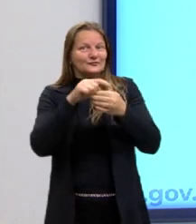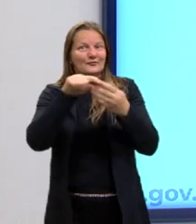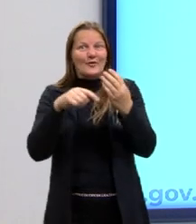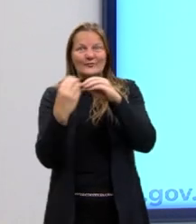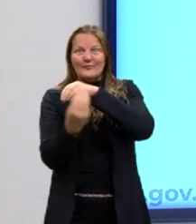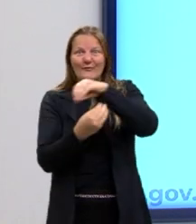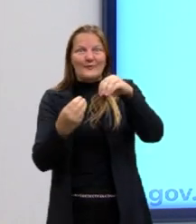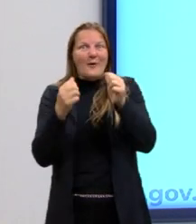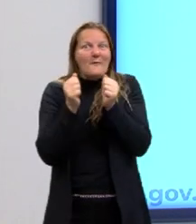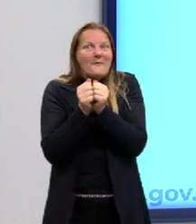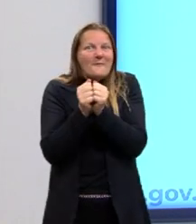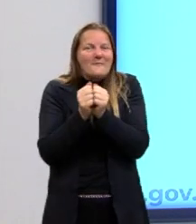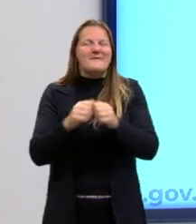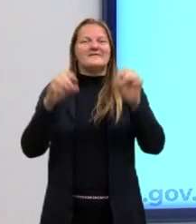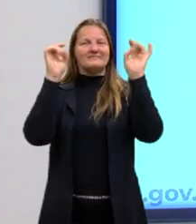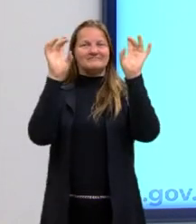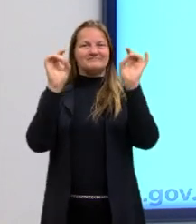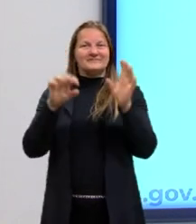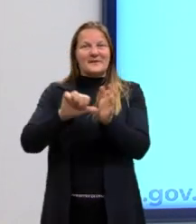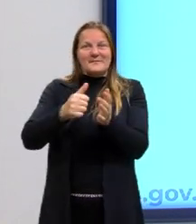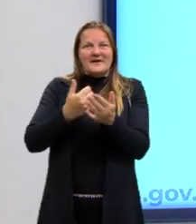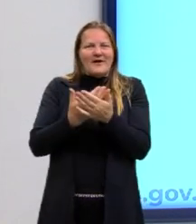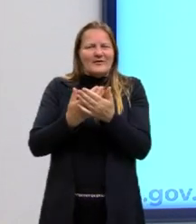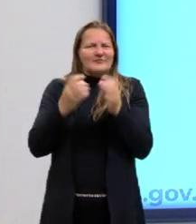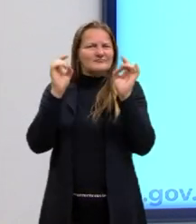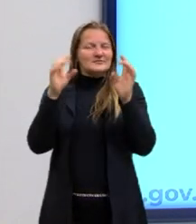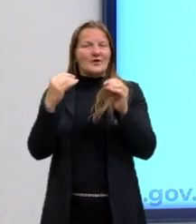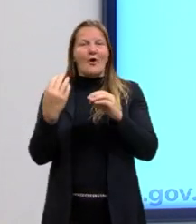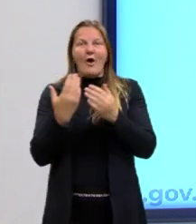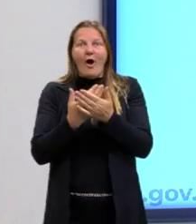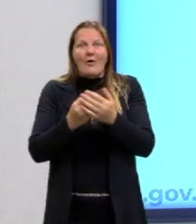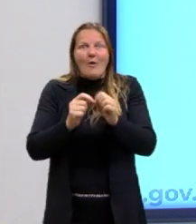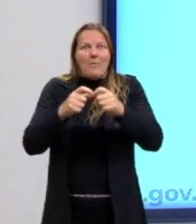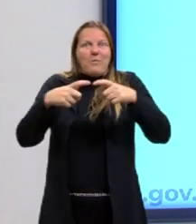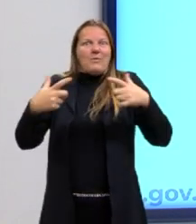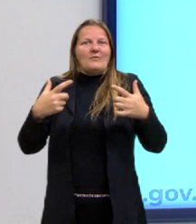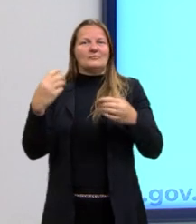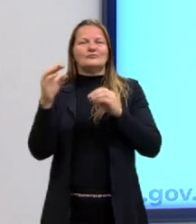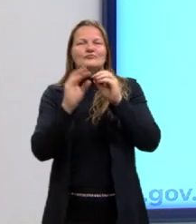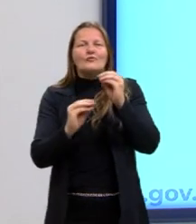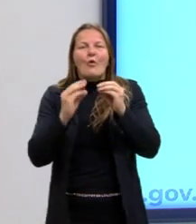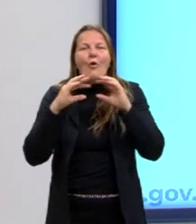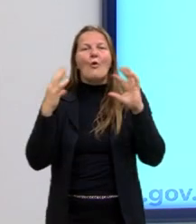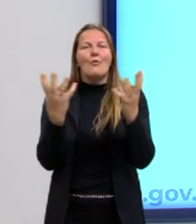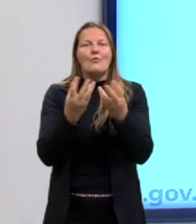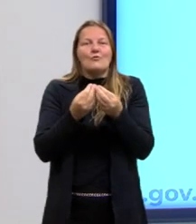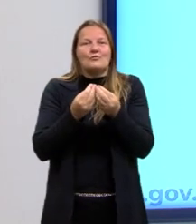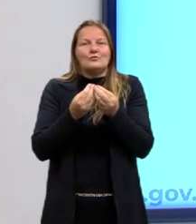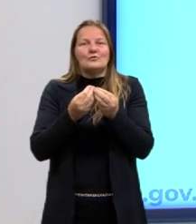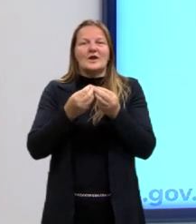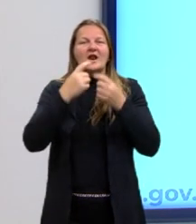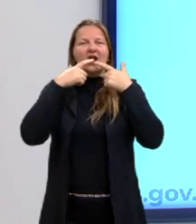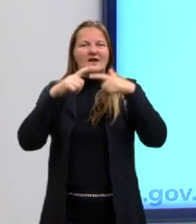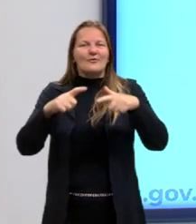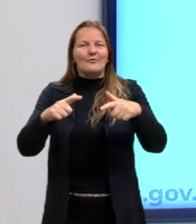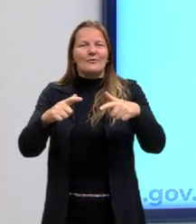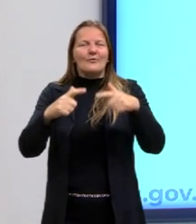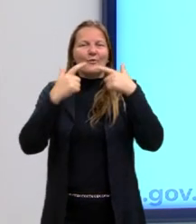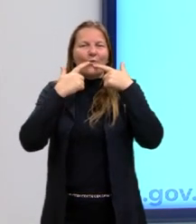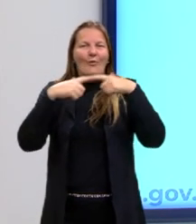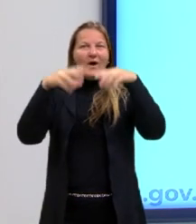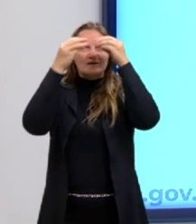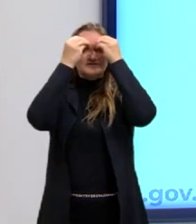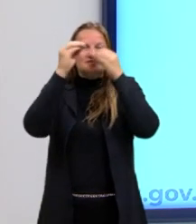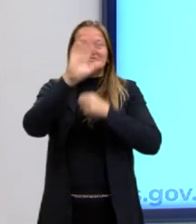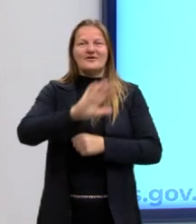né? Então a gente fez essa primeira aula, que foi um aulão em conjunto de linguagens, e hoje, né, a gente vai